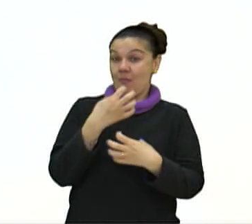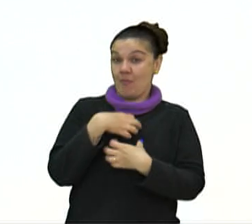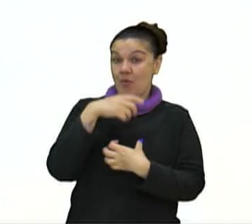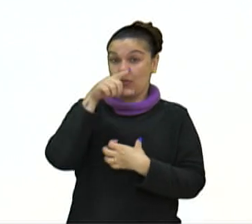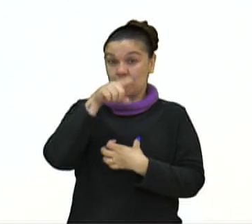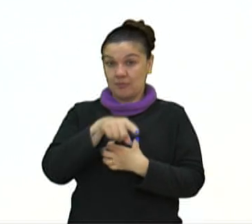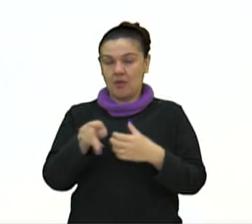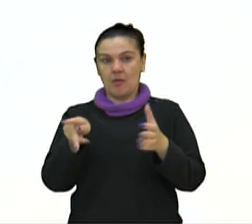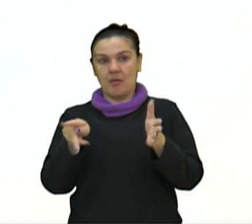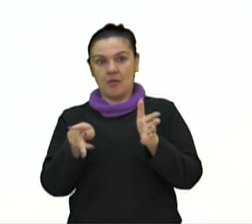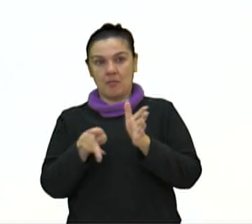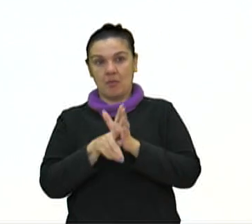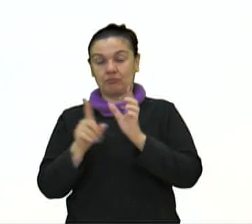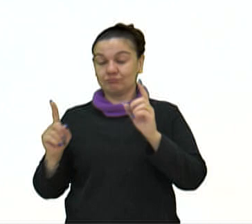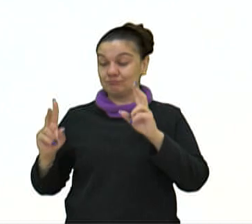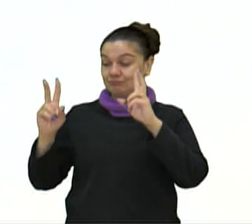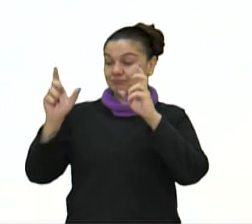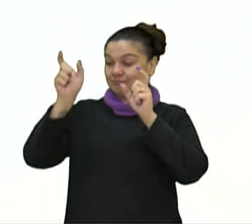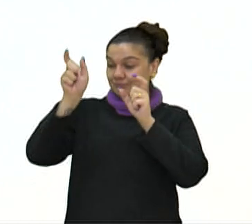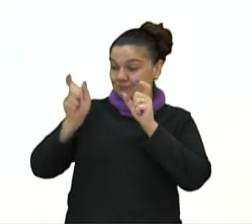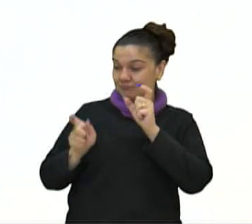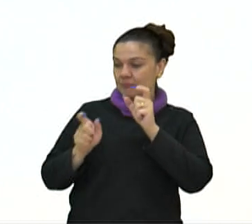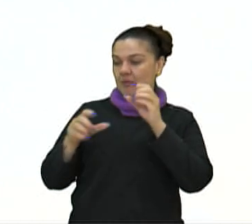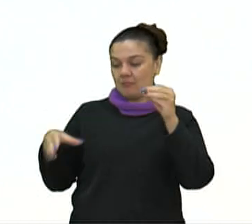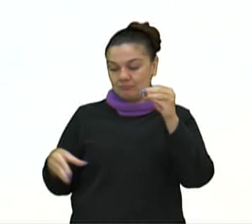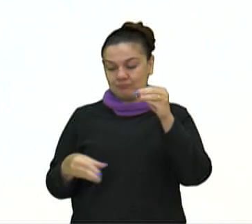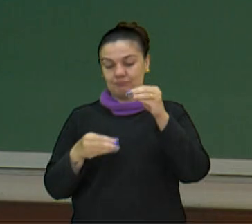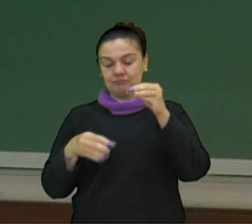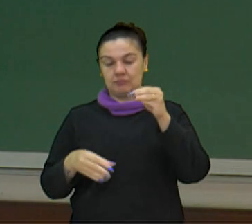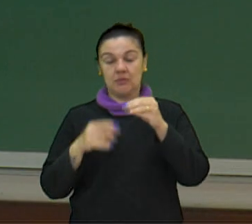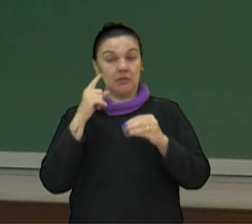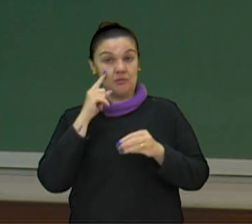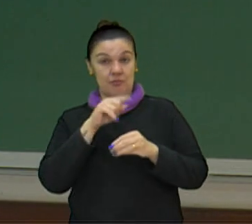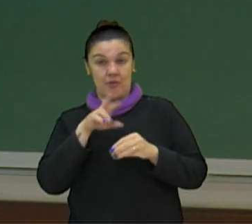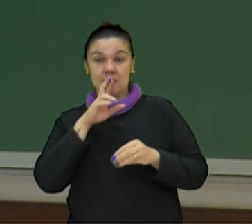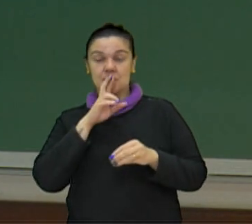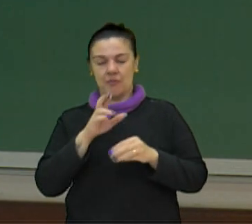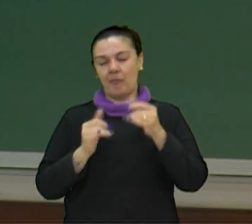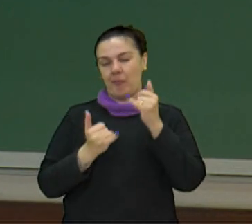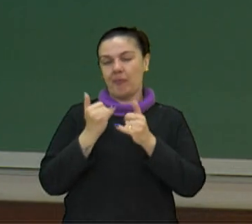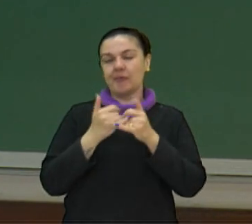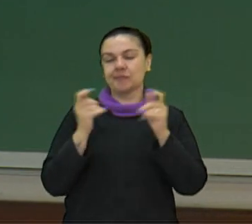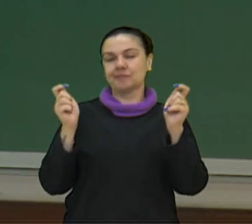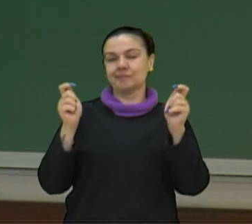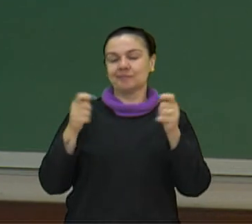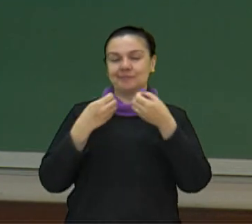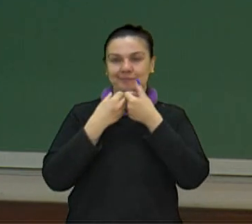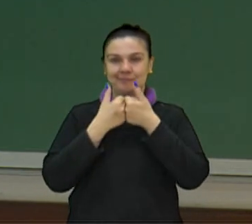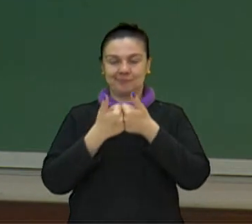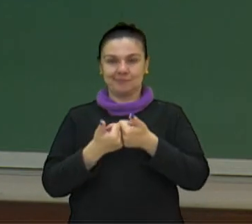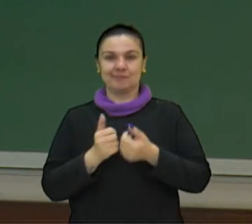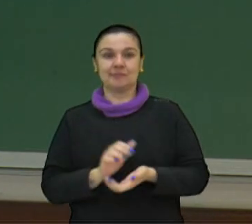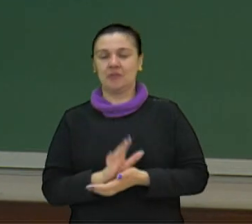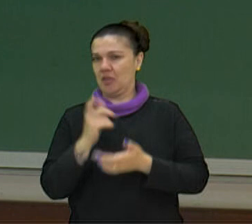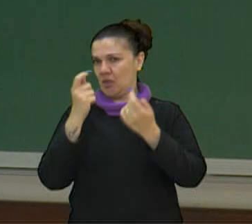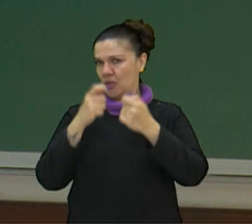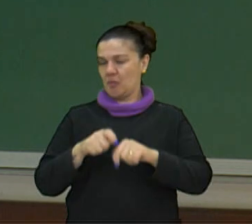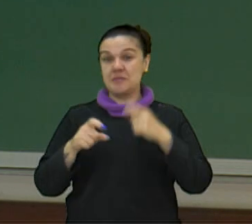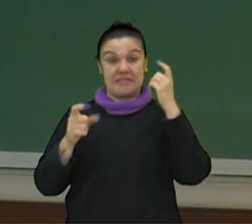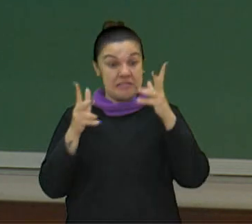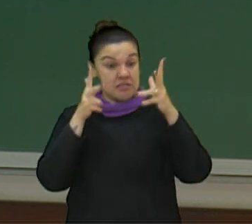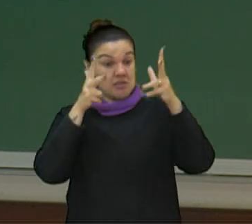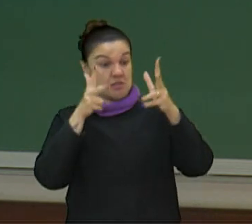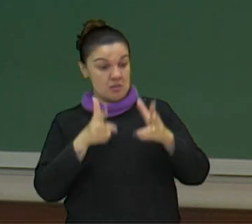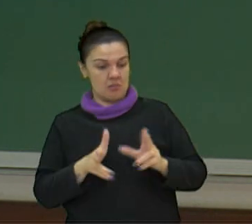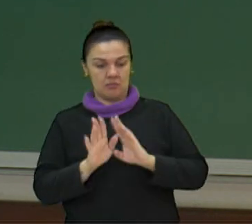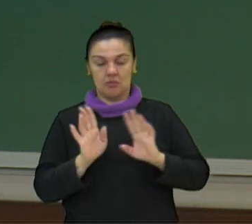são entidades que procedem dos atributos. Então, se a sua resposta ficou parecida com isso, está tranquilo, não precisa ficar igual,